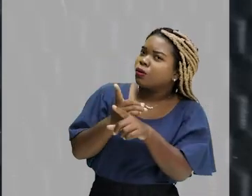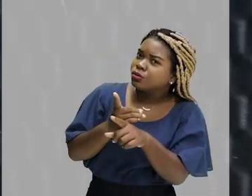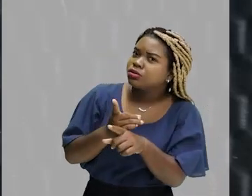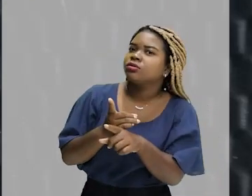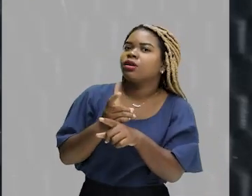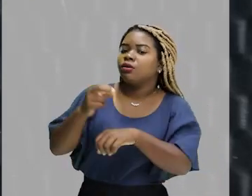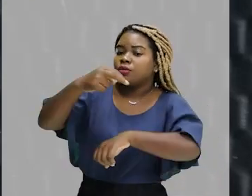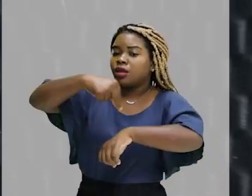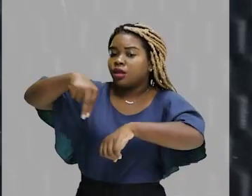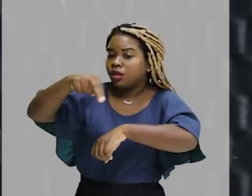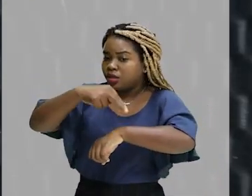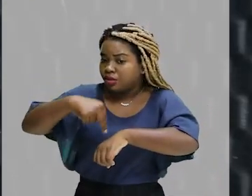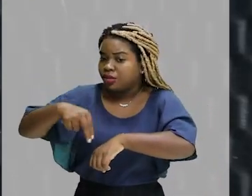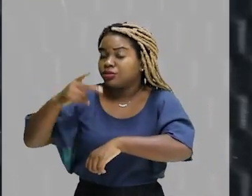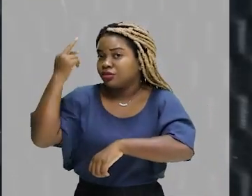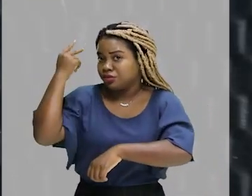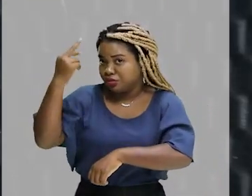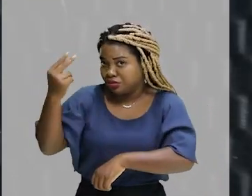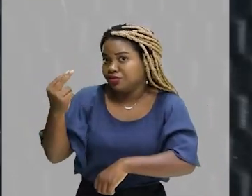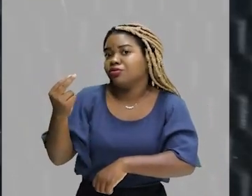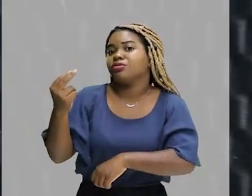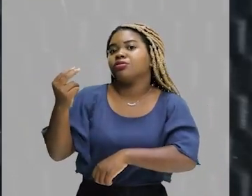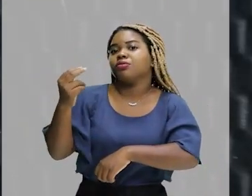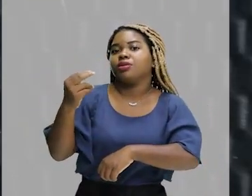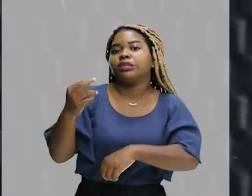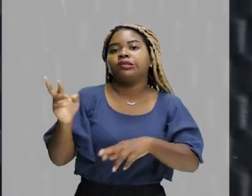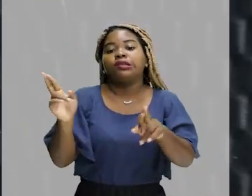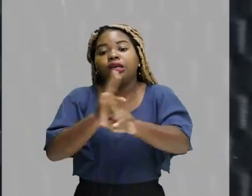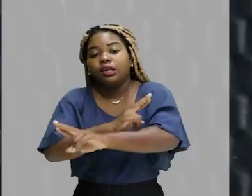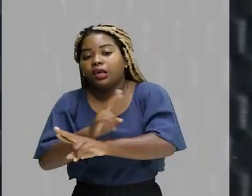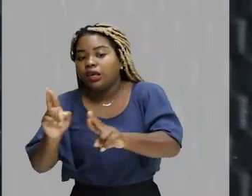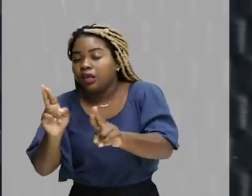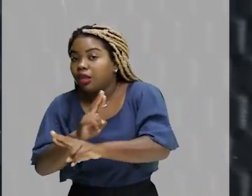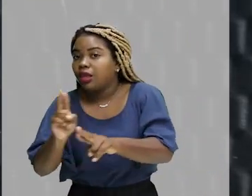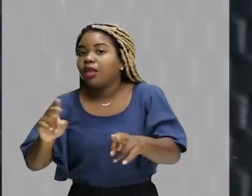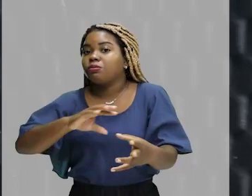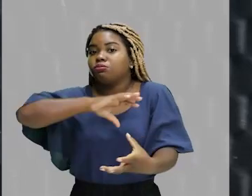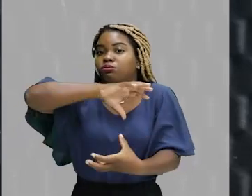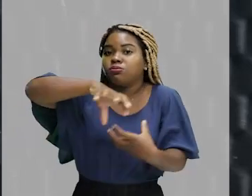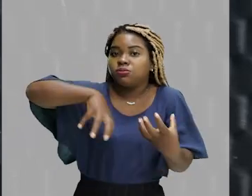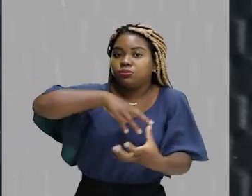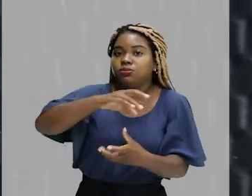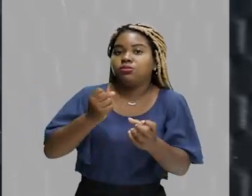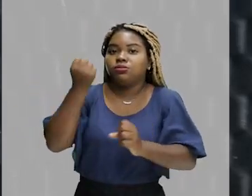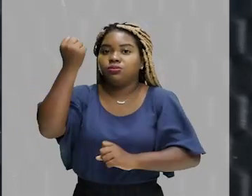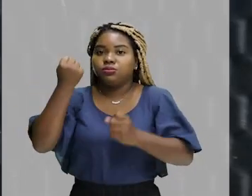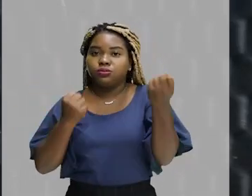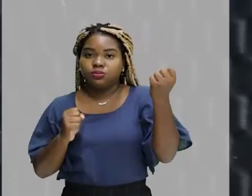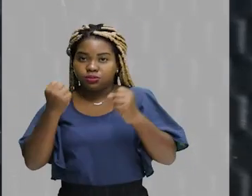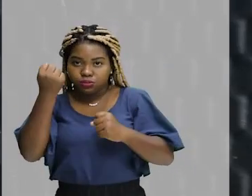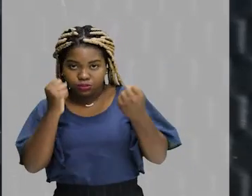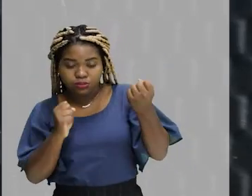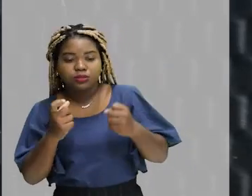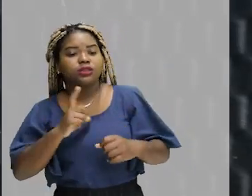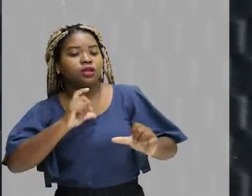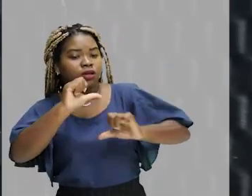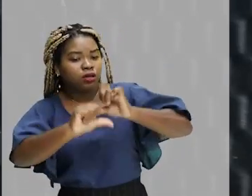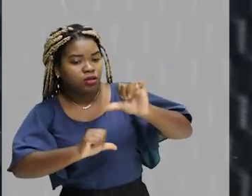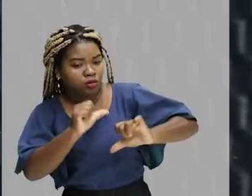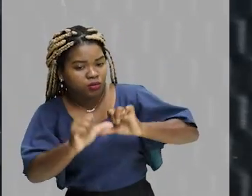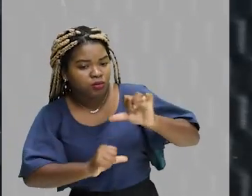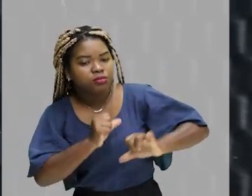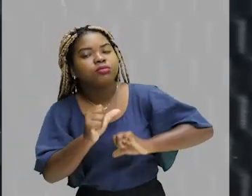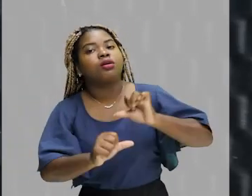nação que historicamente serve de símbolo ou de berço para esta grande revolução que traz uma mudança